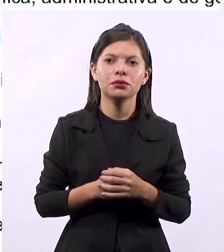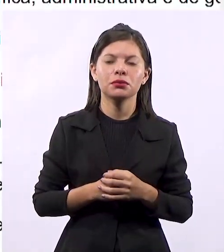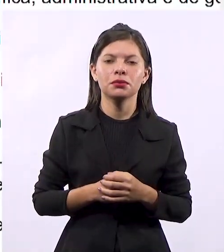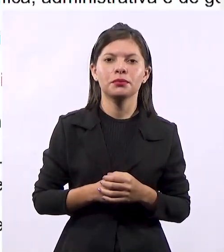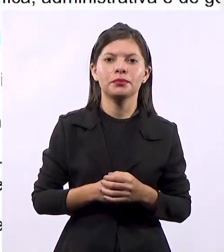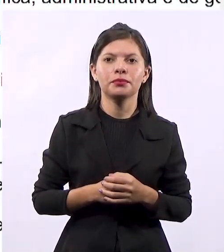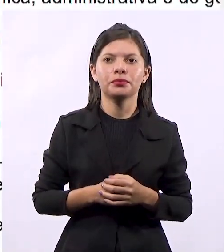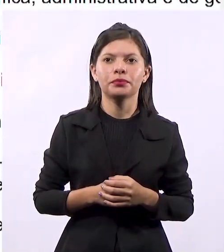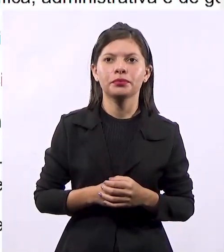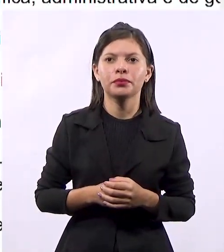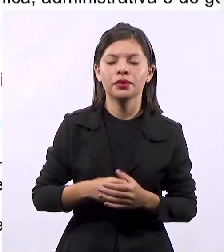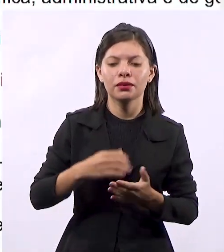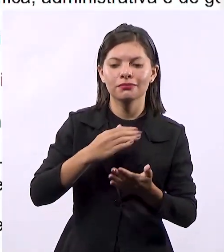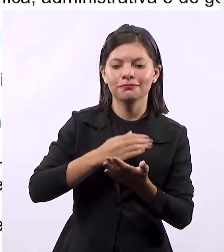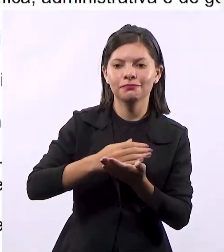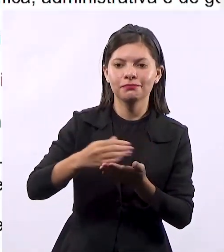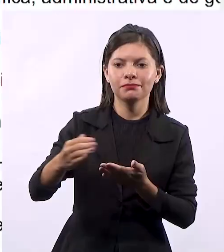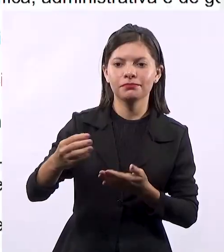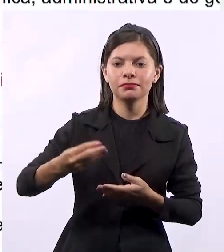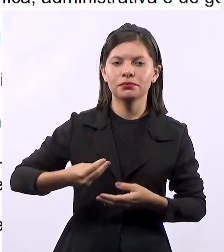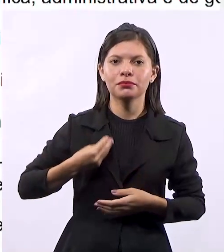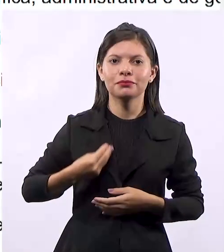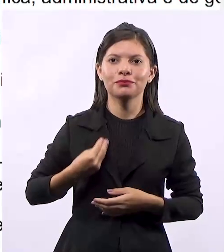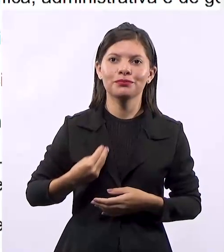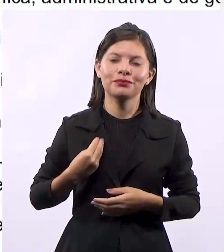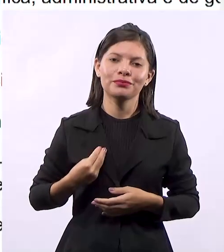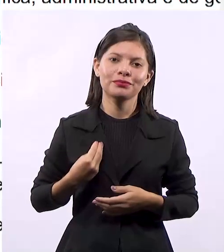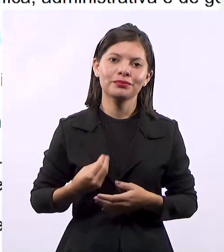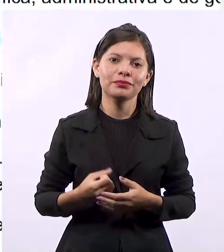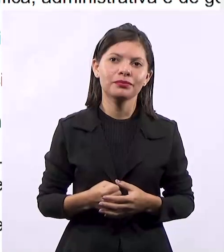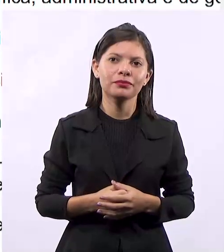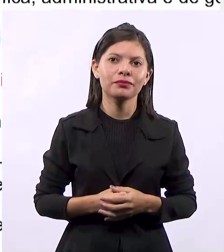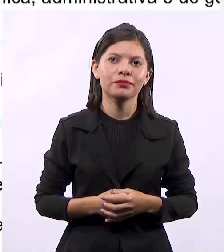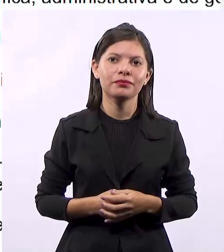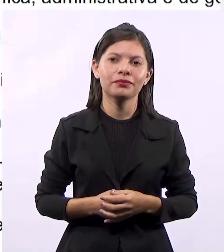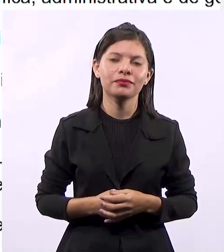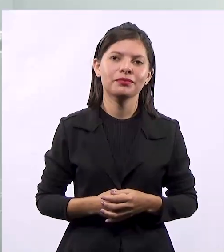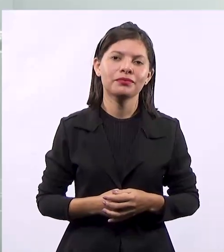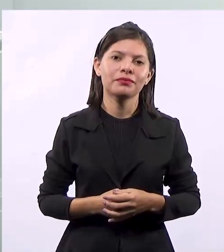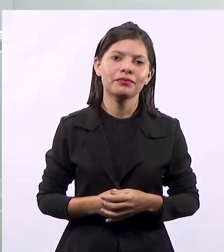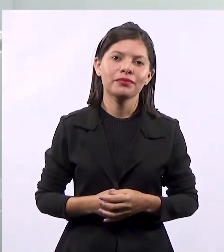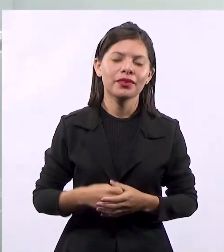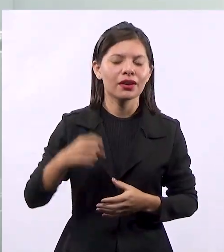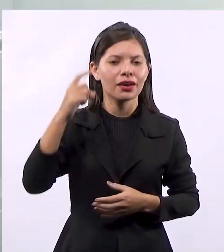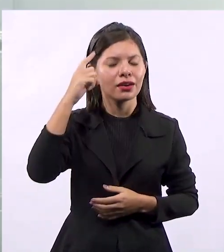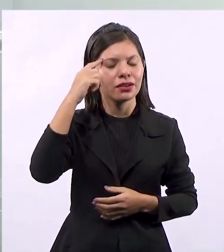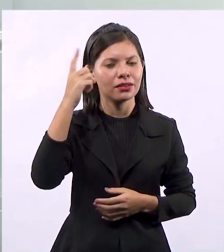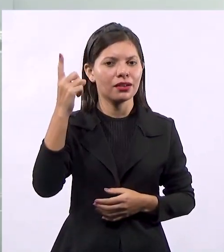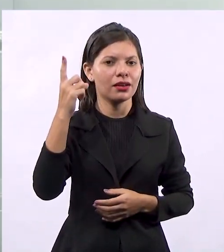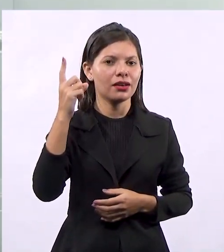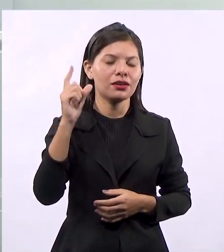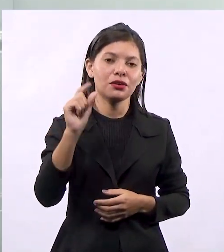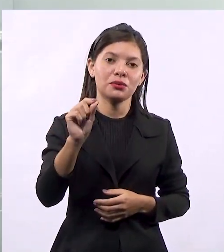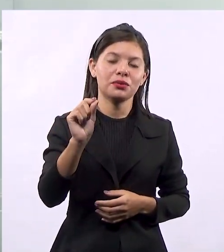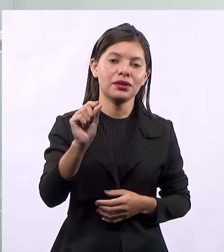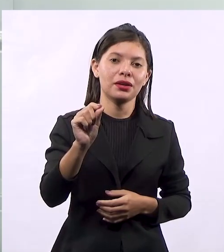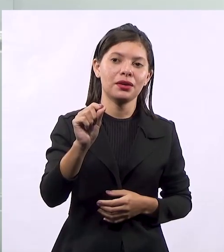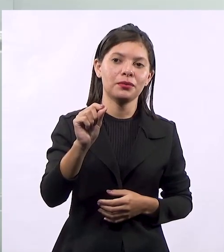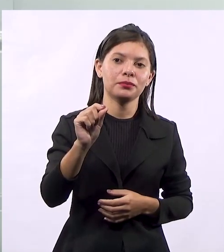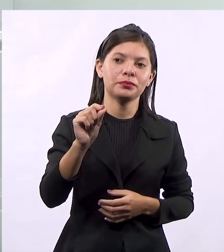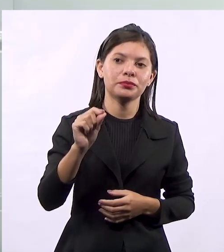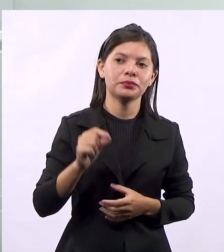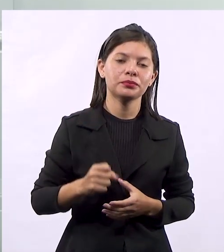educação e à aprendizagem ao longo da vida. Bom, esse inciso 9, né? A garantia